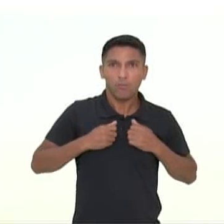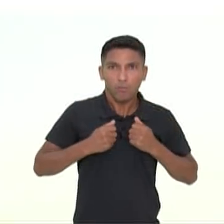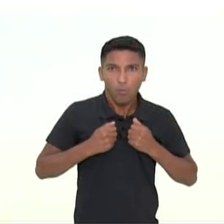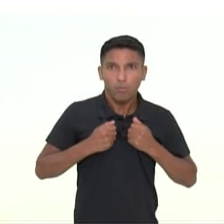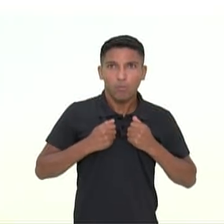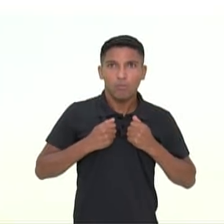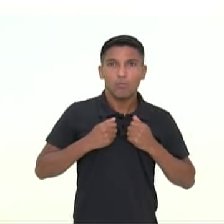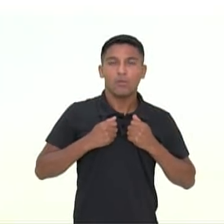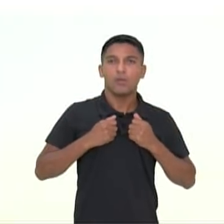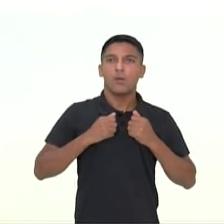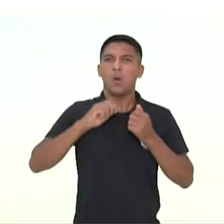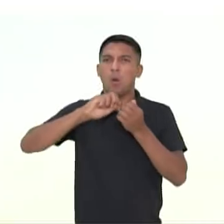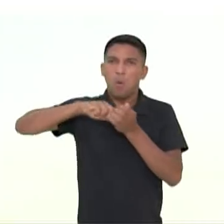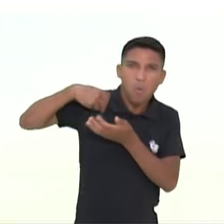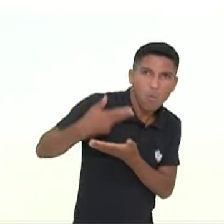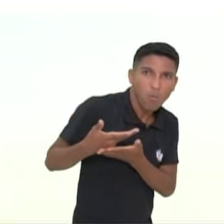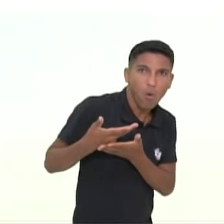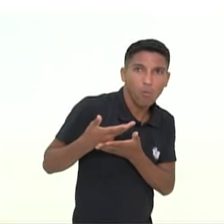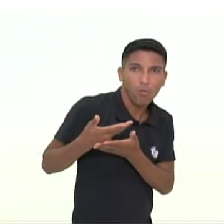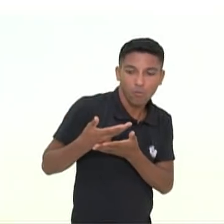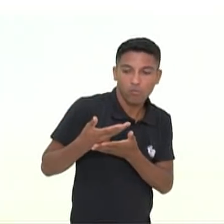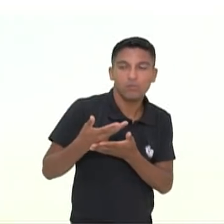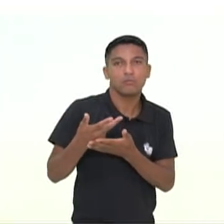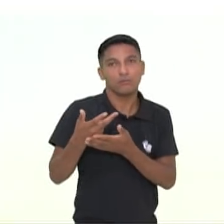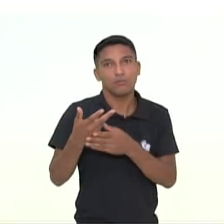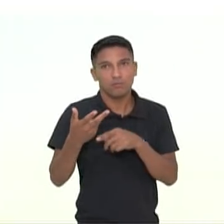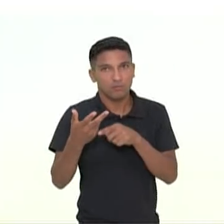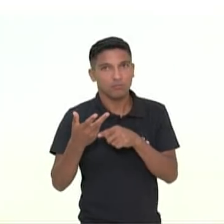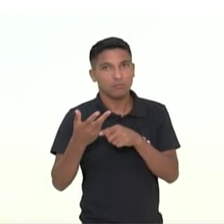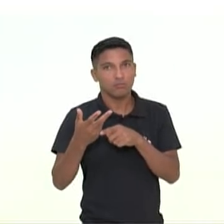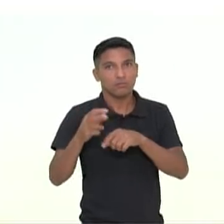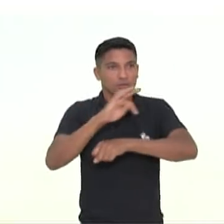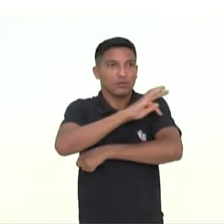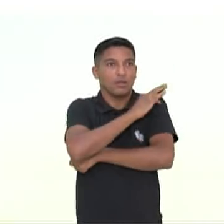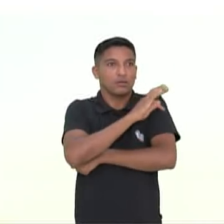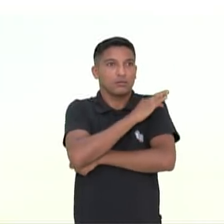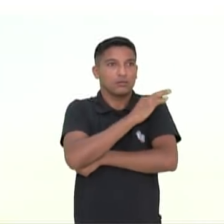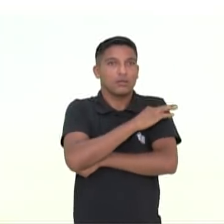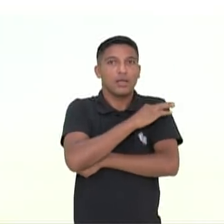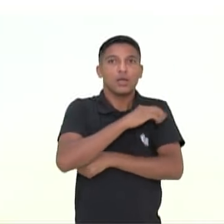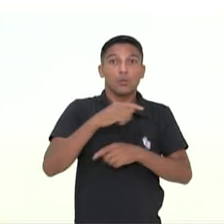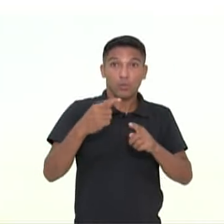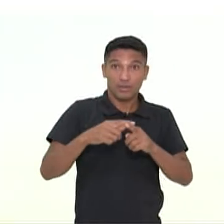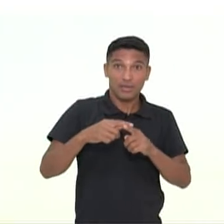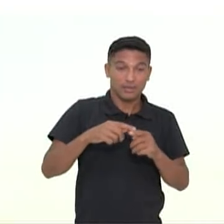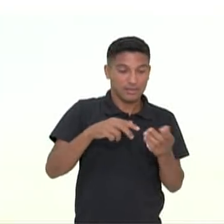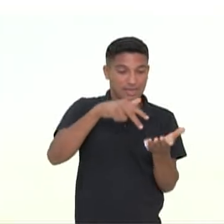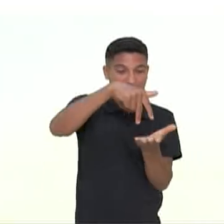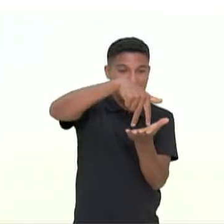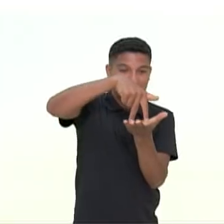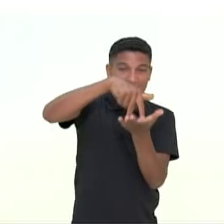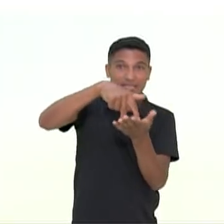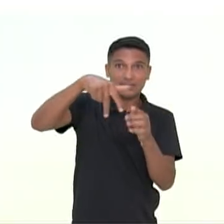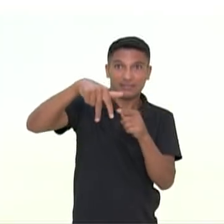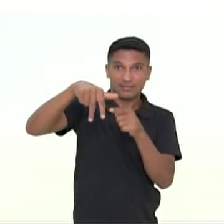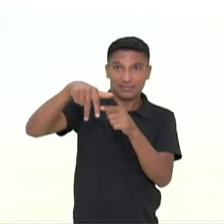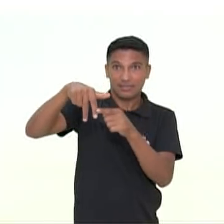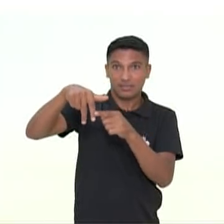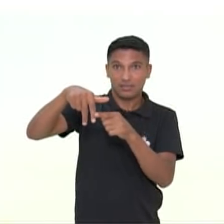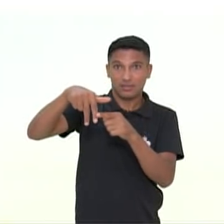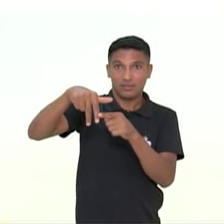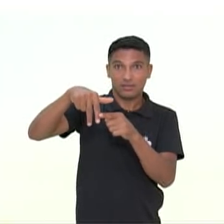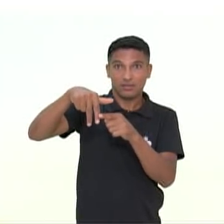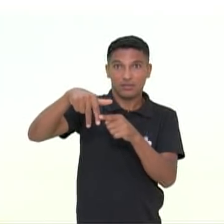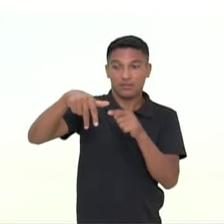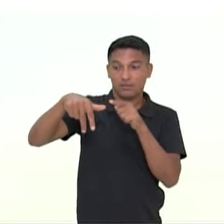chão, utilizando precisamente a energia que esse despende no movimento ofensivo